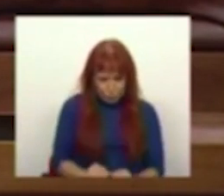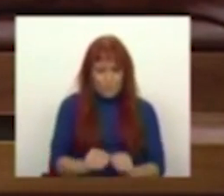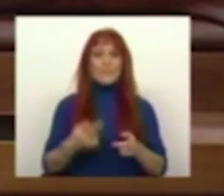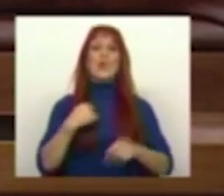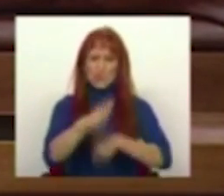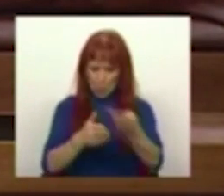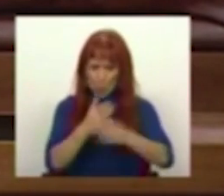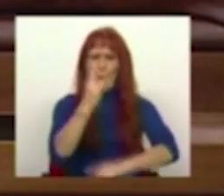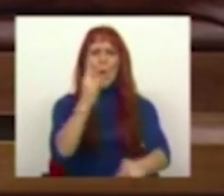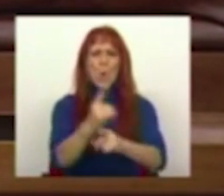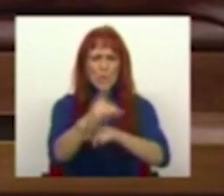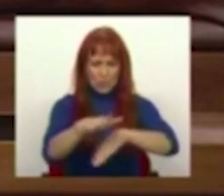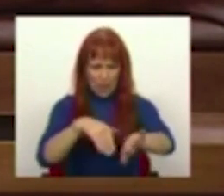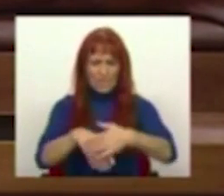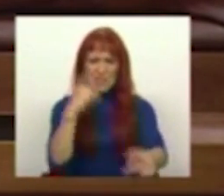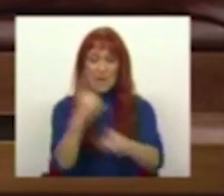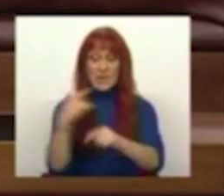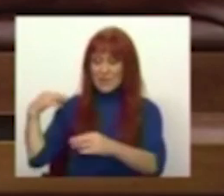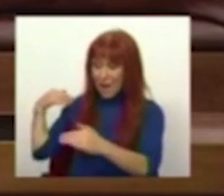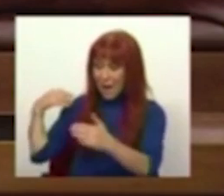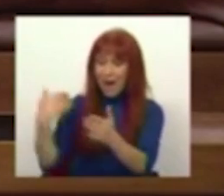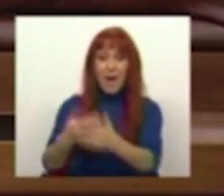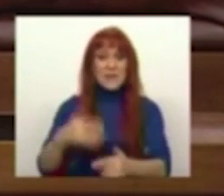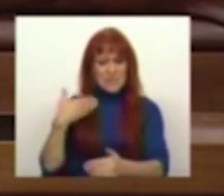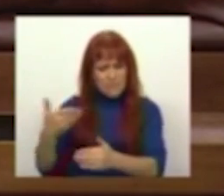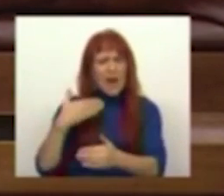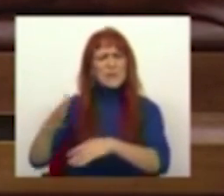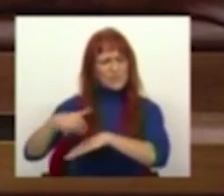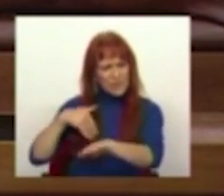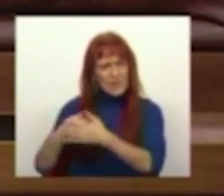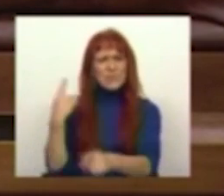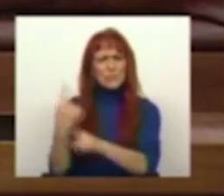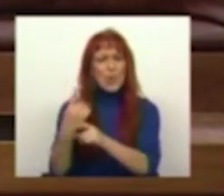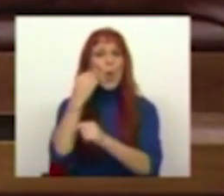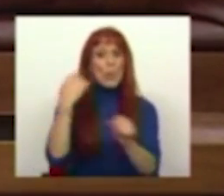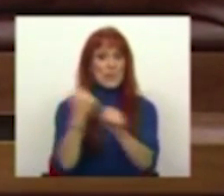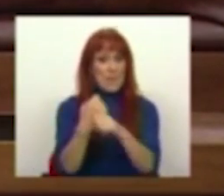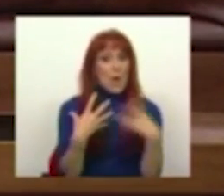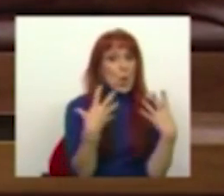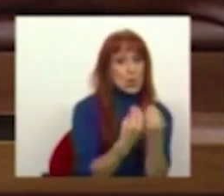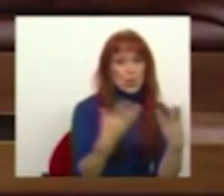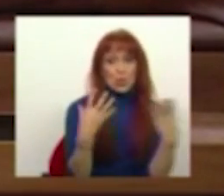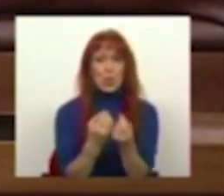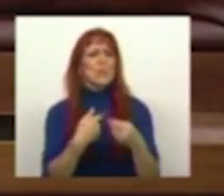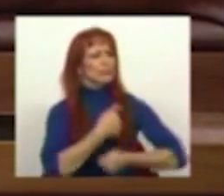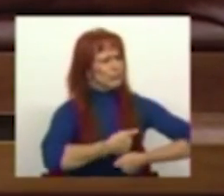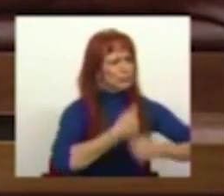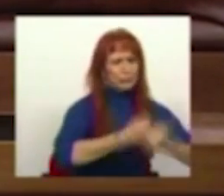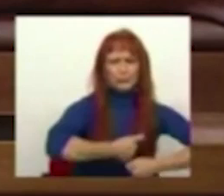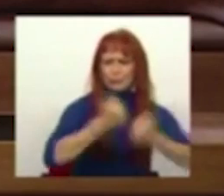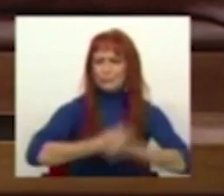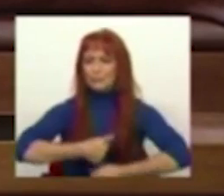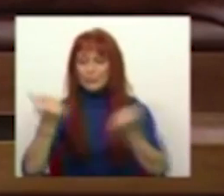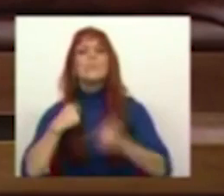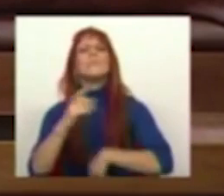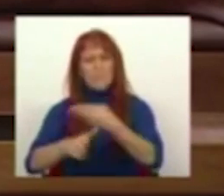temos continuado a fazê-lo ao longo das últimas semanas, através de um trabalho conjunto bastante profícuo, que